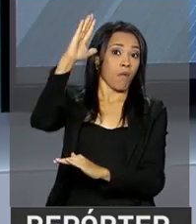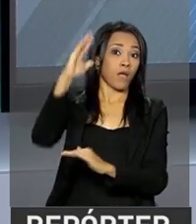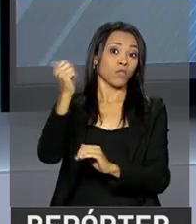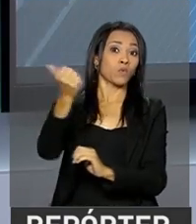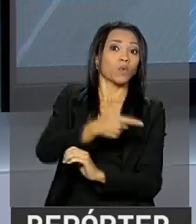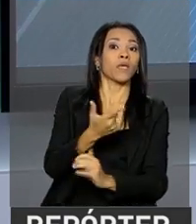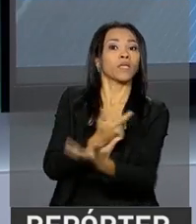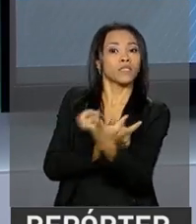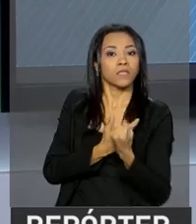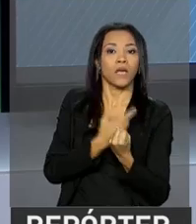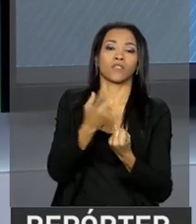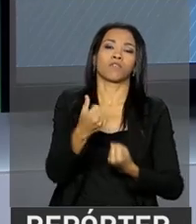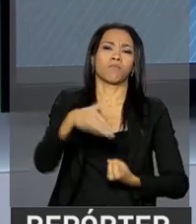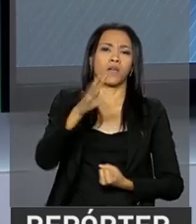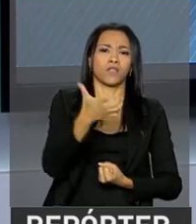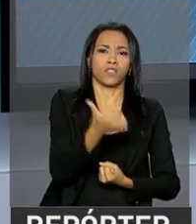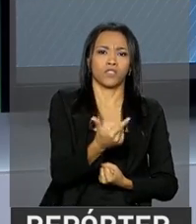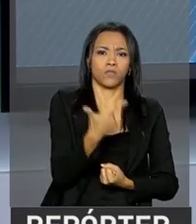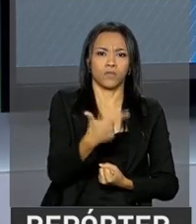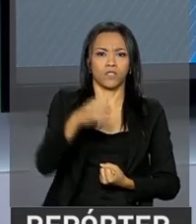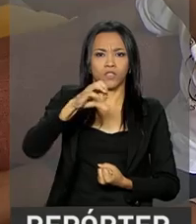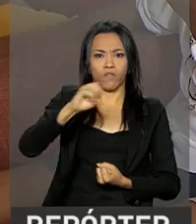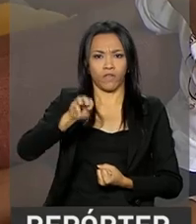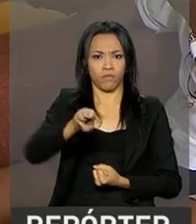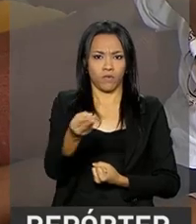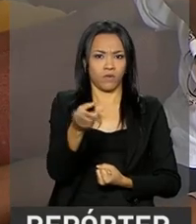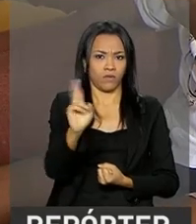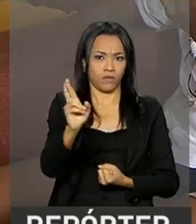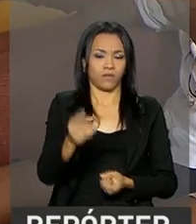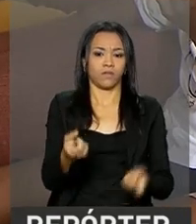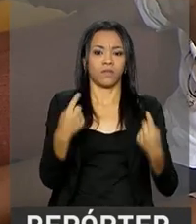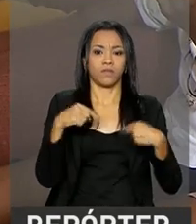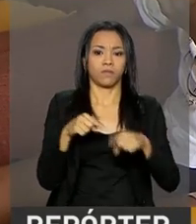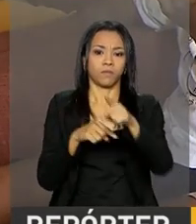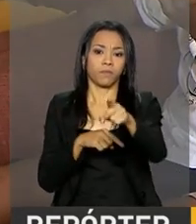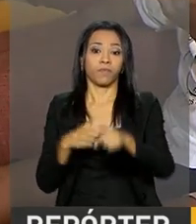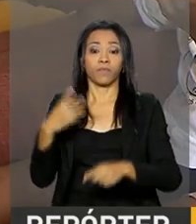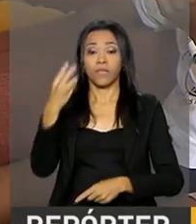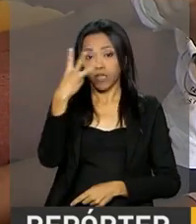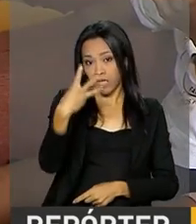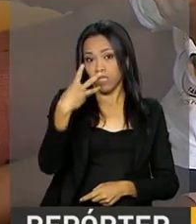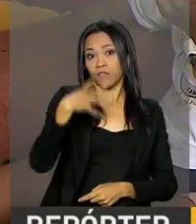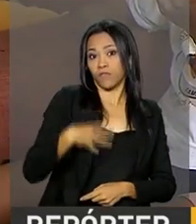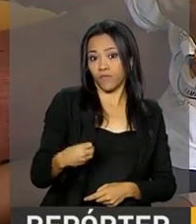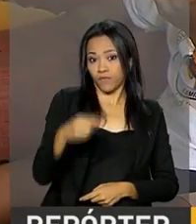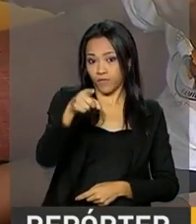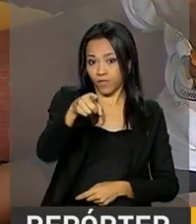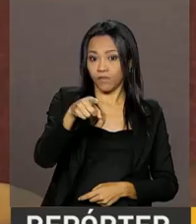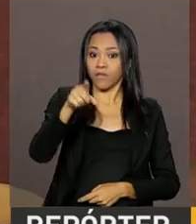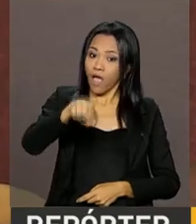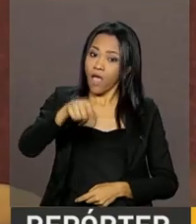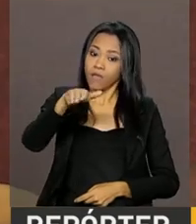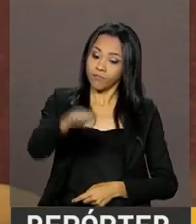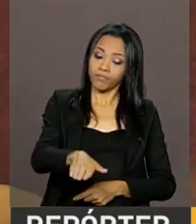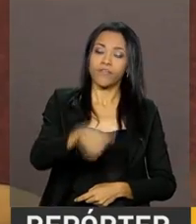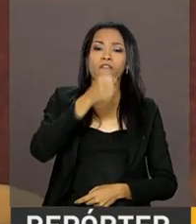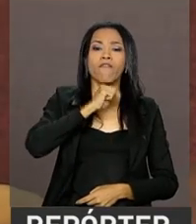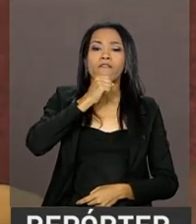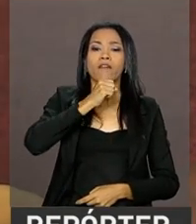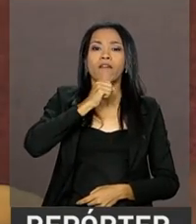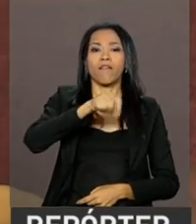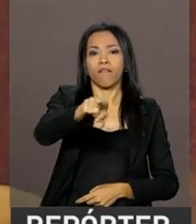290 milhões de reais os três filhos da helena ainda são crianças o mais velho